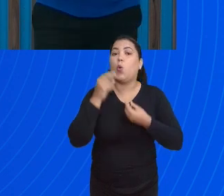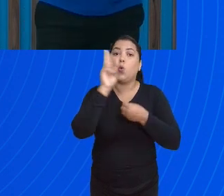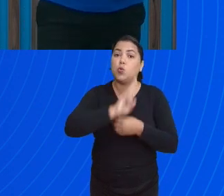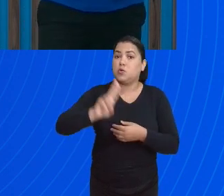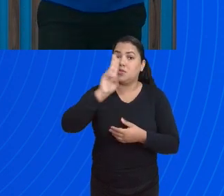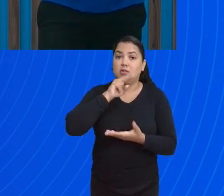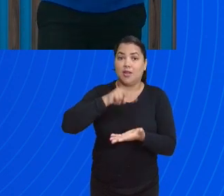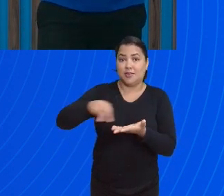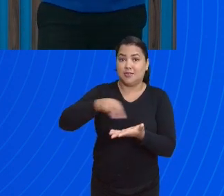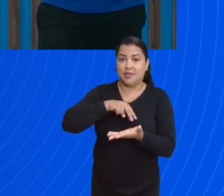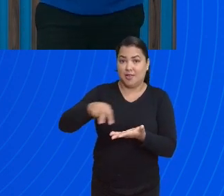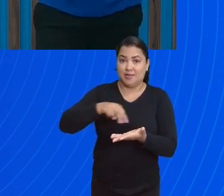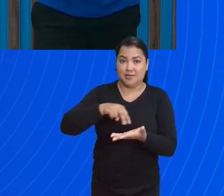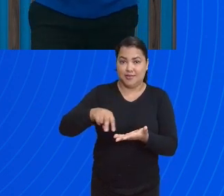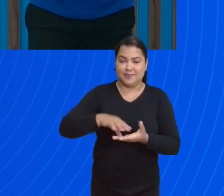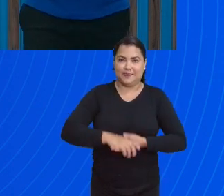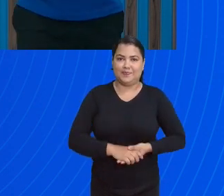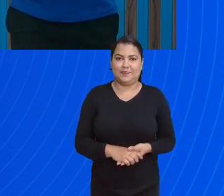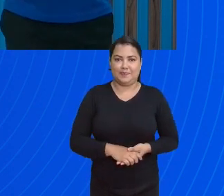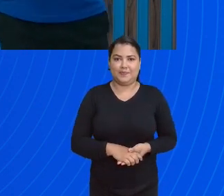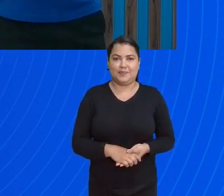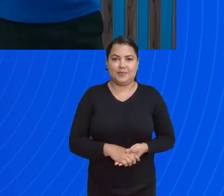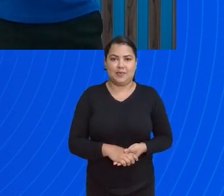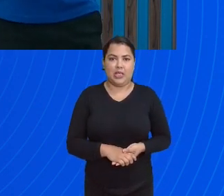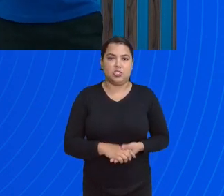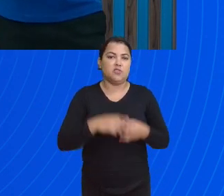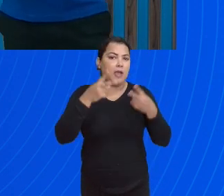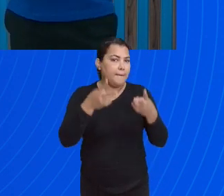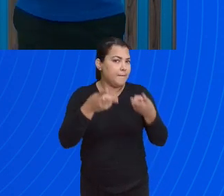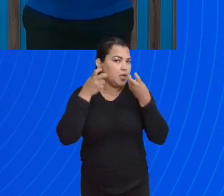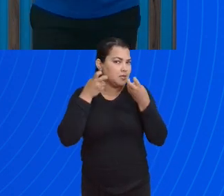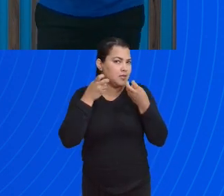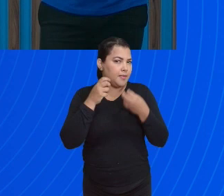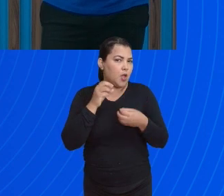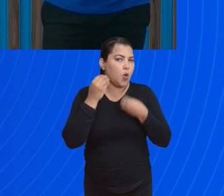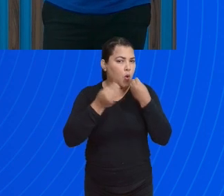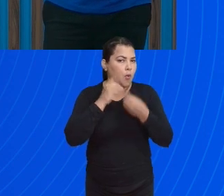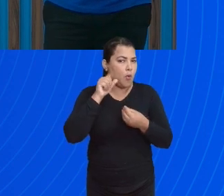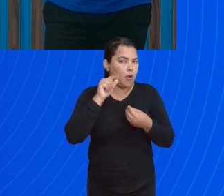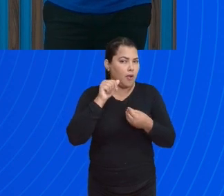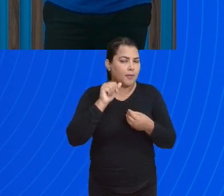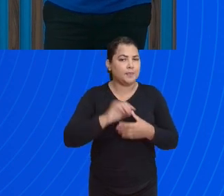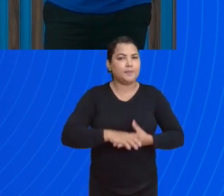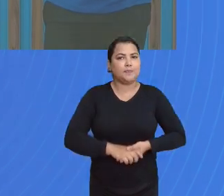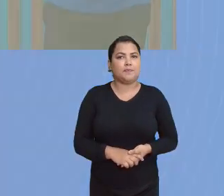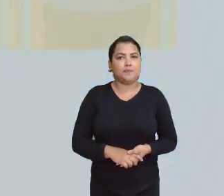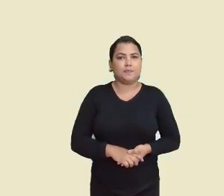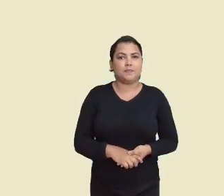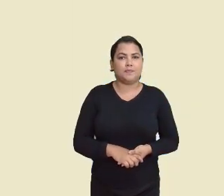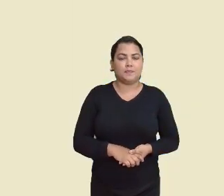da dança do passinho, né? E a gente vai ver um pouquinho mais na frente.